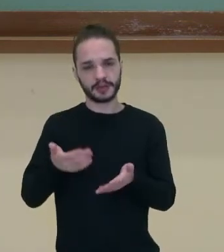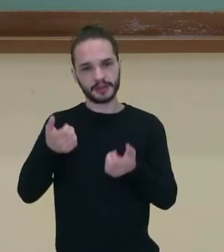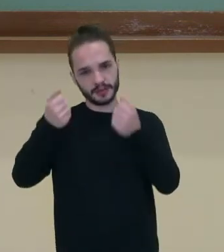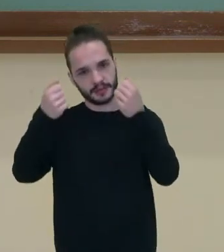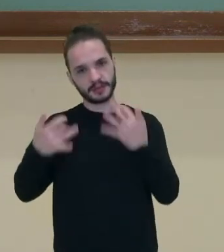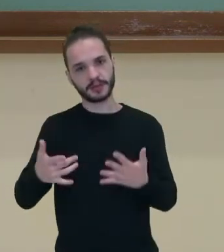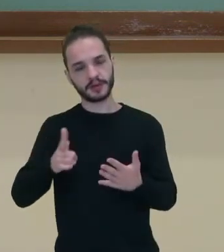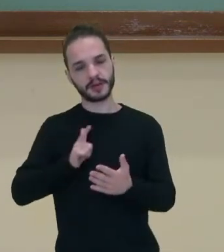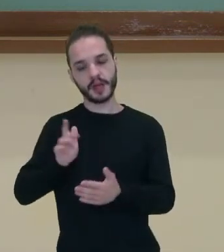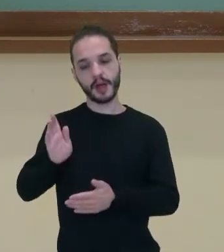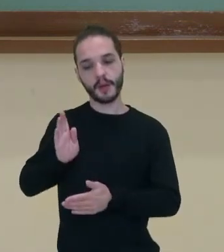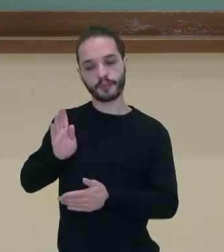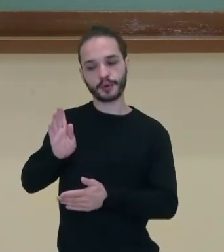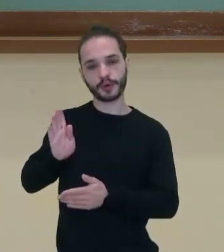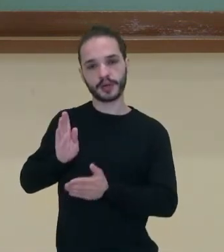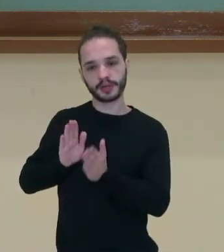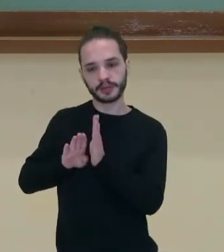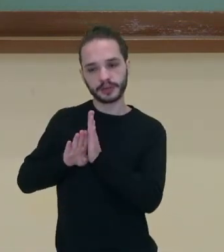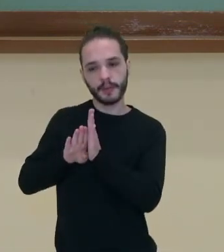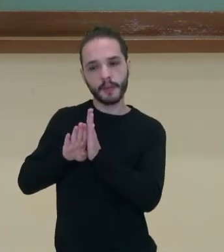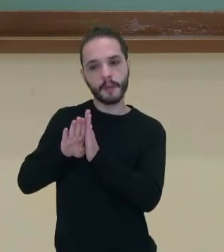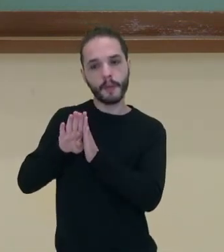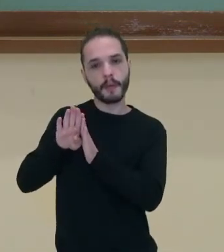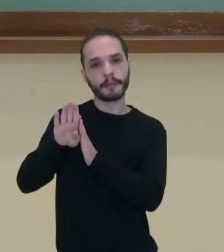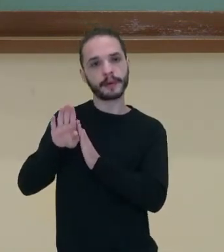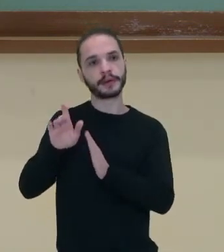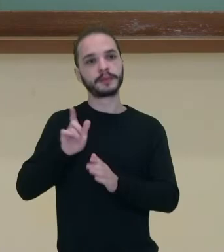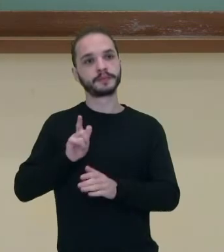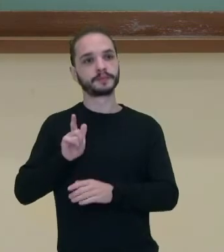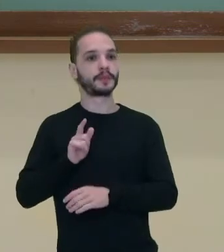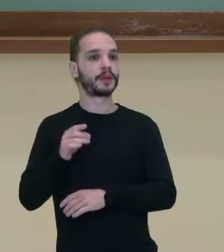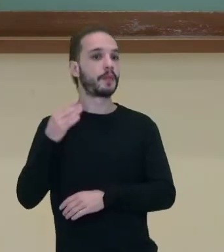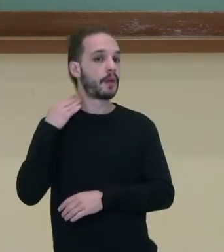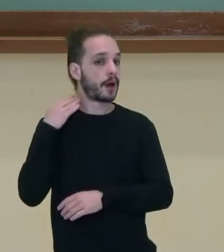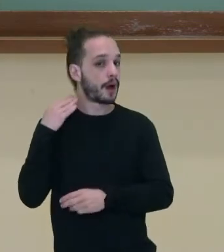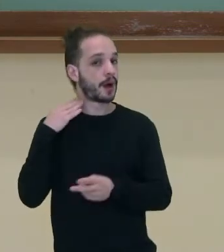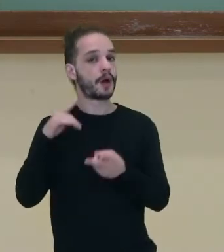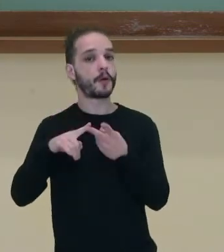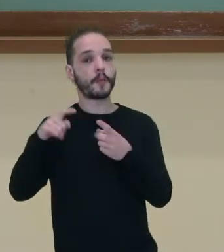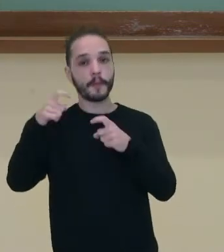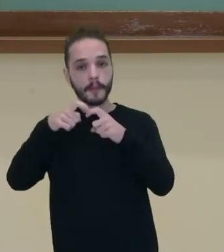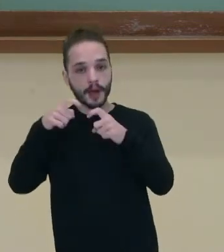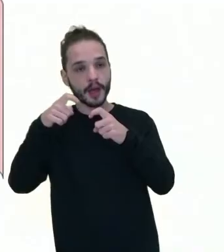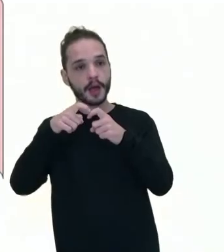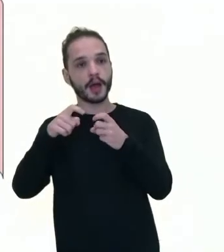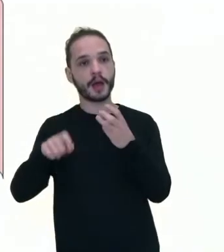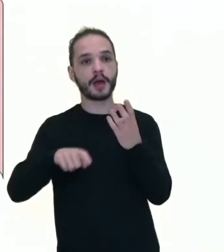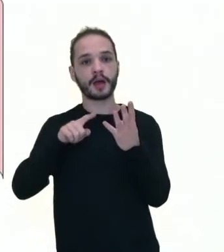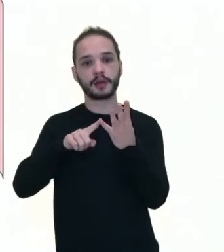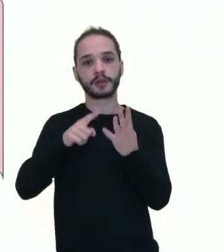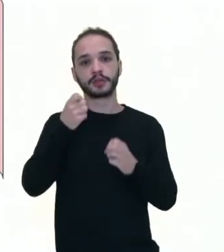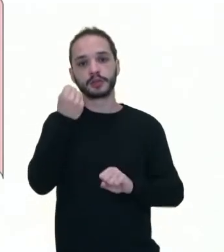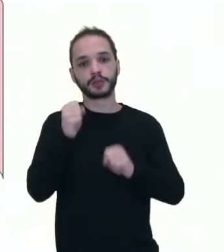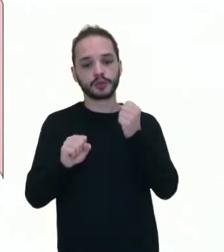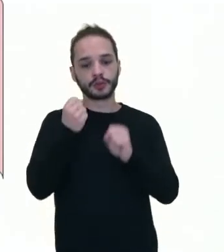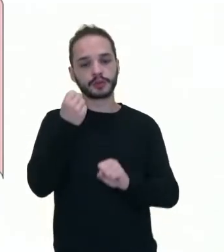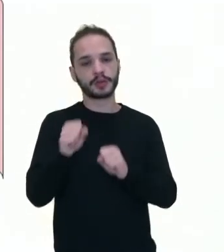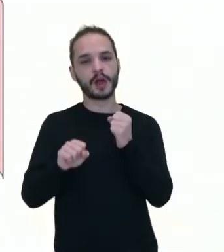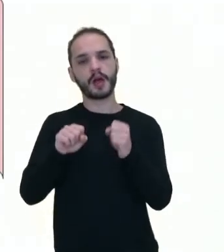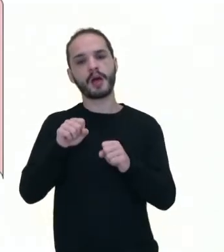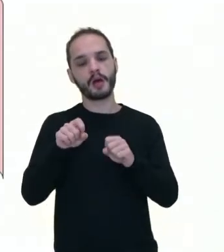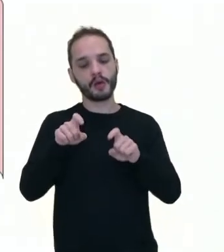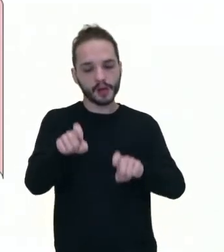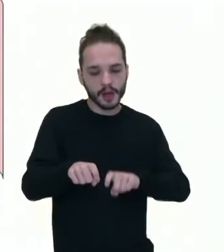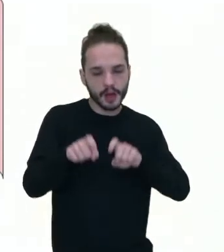em ascensão, né? Envolvia banqueiros, os médicos, industriais, camponeses, que